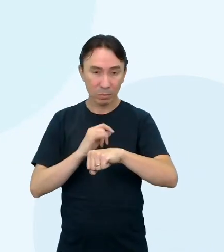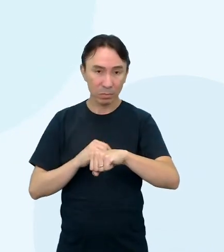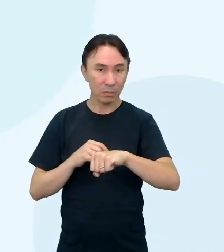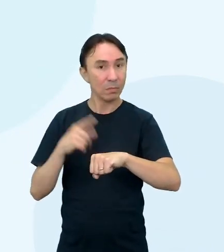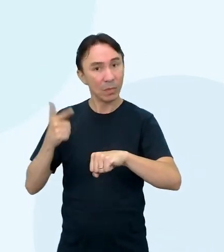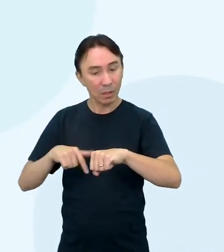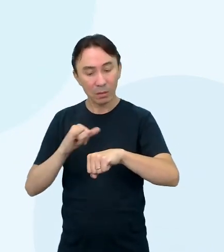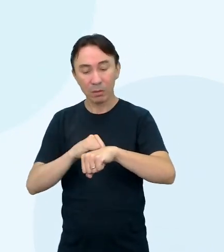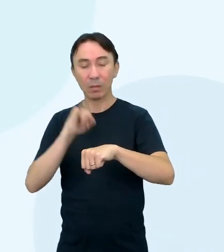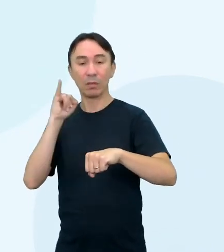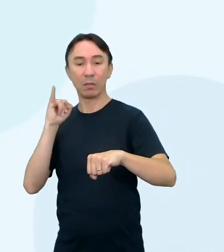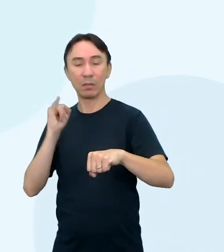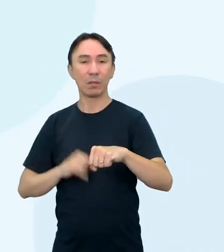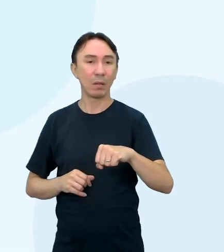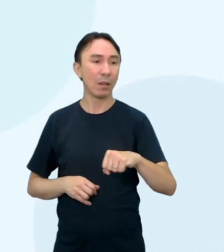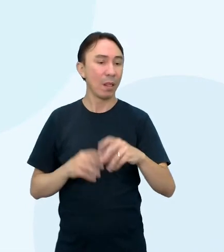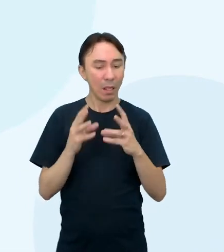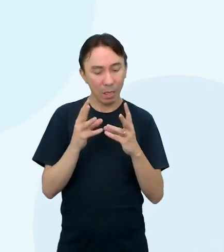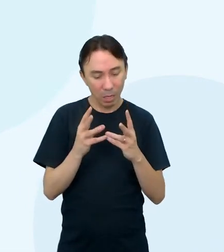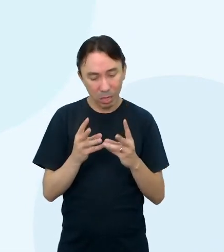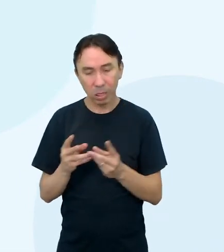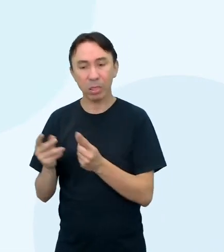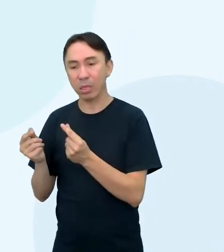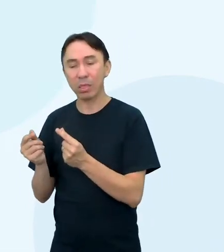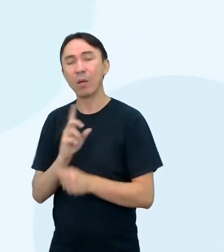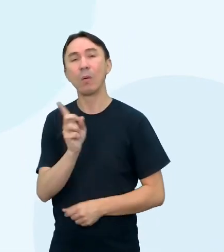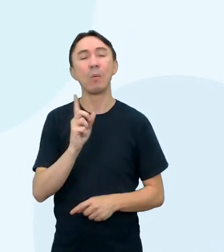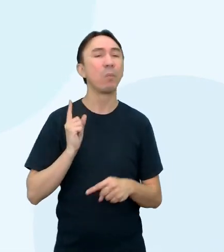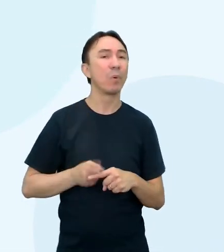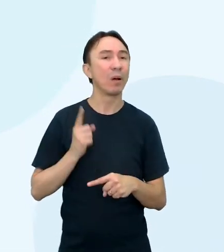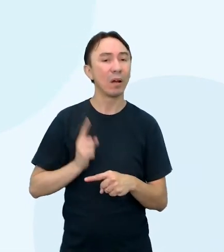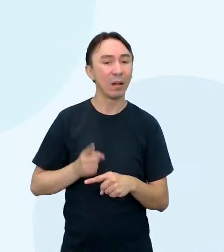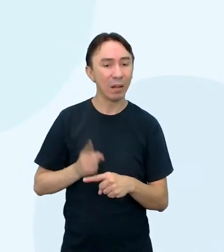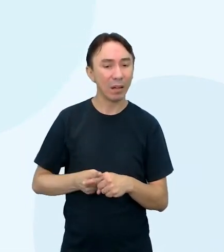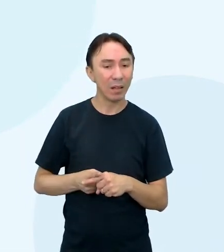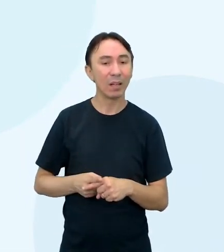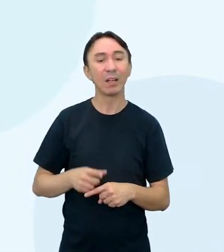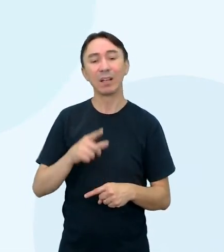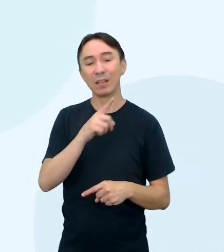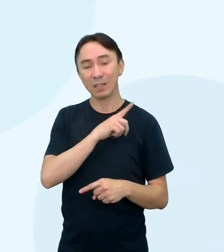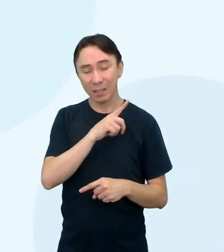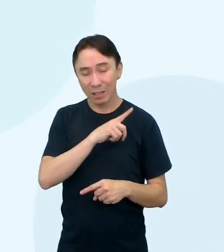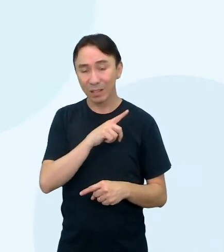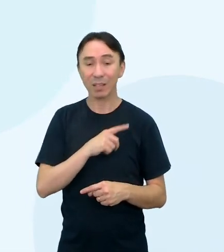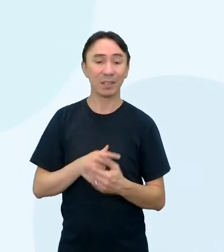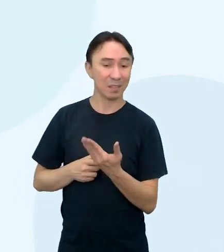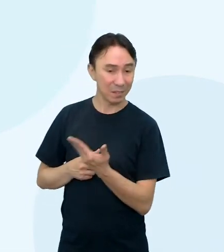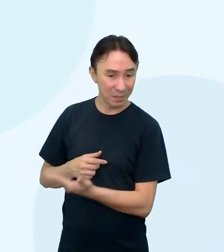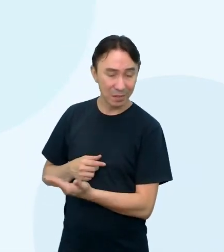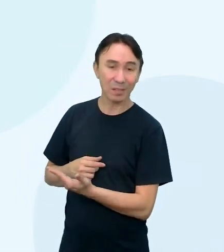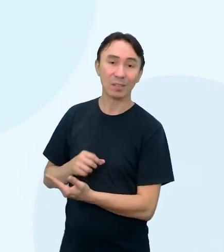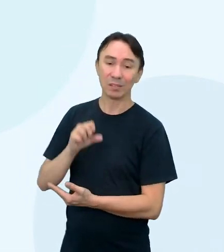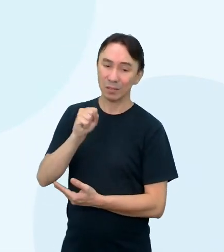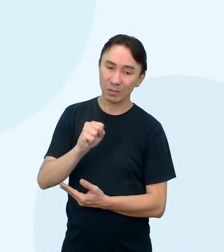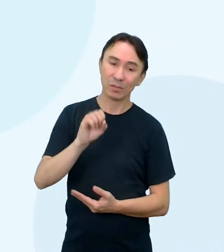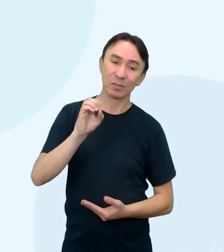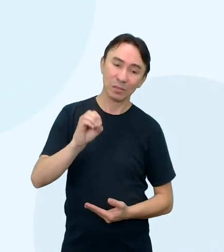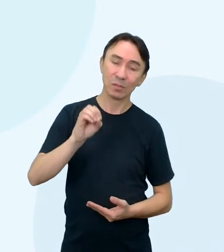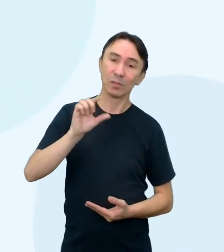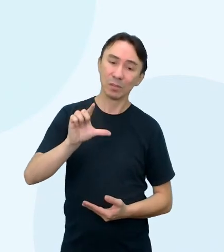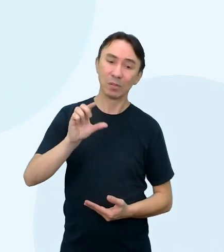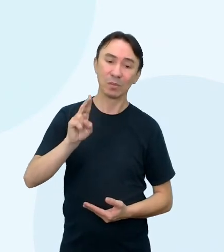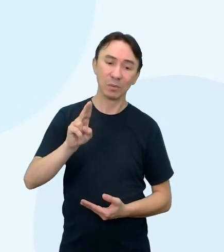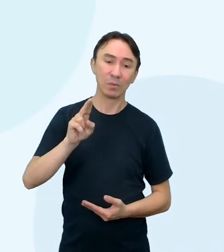justamente por conta da solubilidade. Então, a solubilidade é um critério importante para as rochas. Se a gente tem